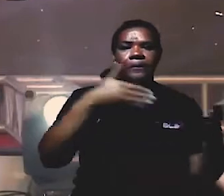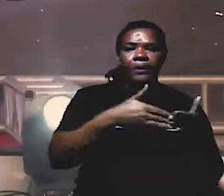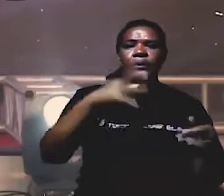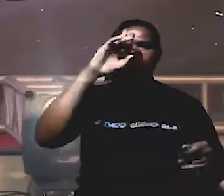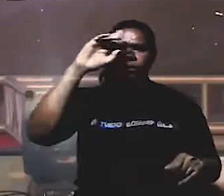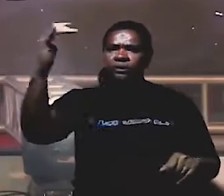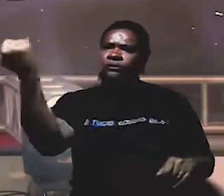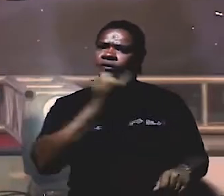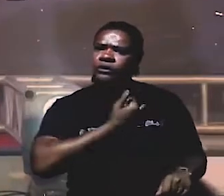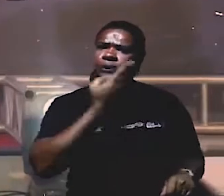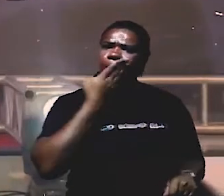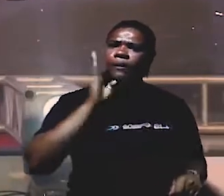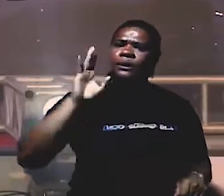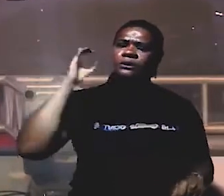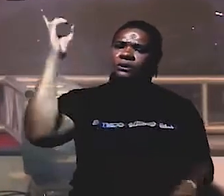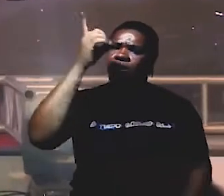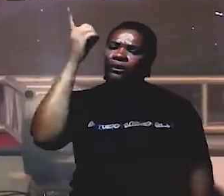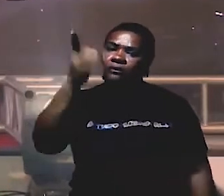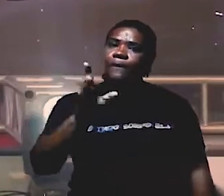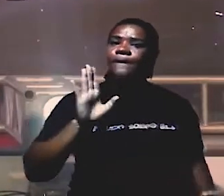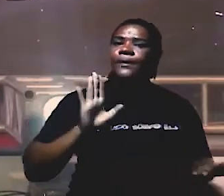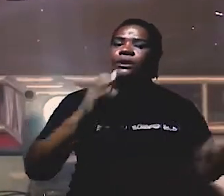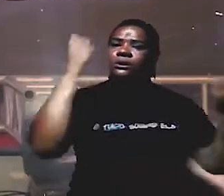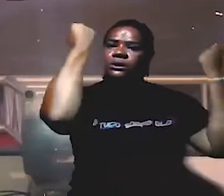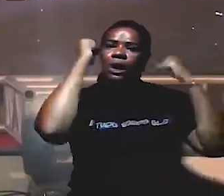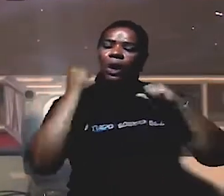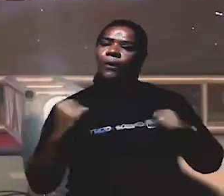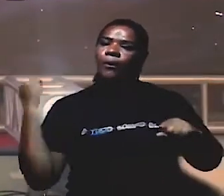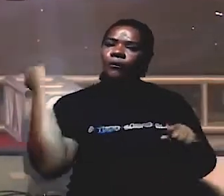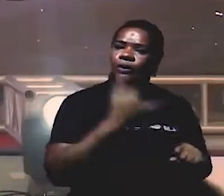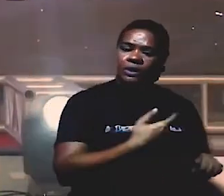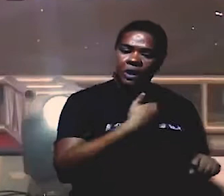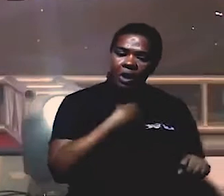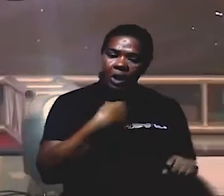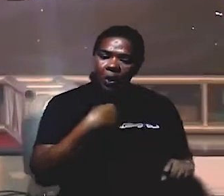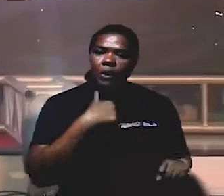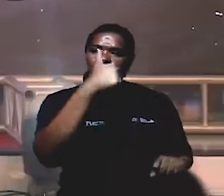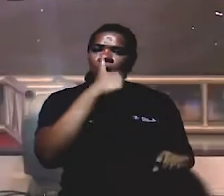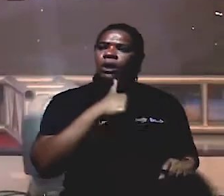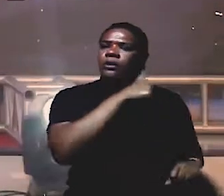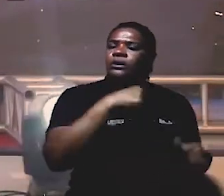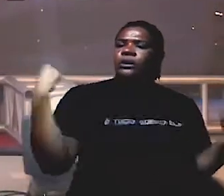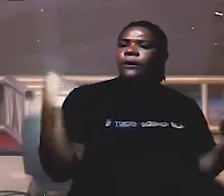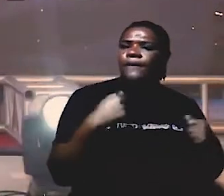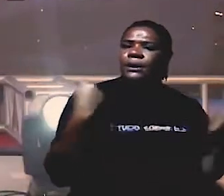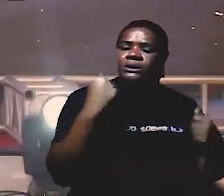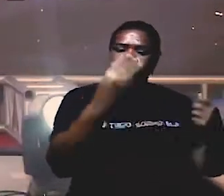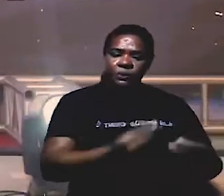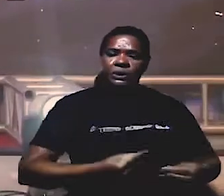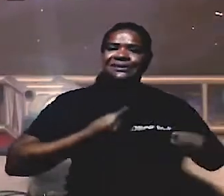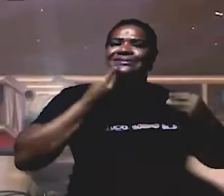a promessa que Deus havia feito a Davi. Mas Salomão se levanta e diz: eu vou sacrificar ao Senhor e eu quero fazer uma grande